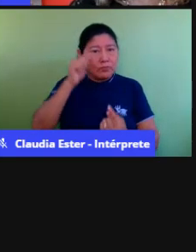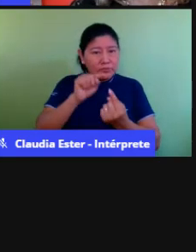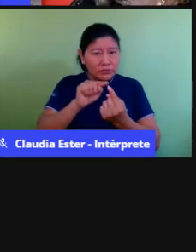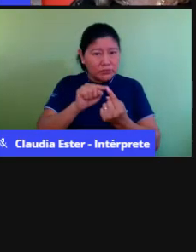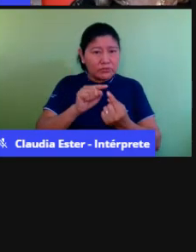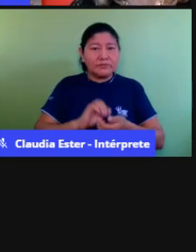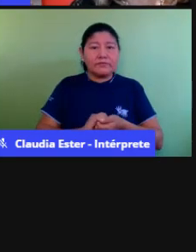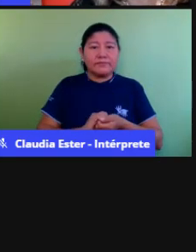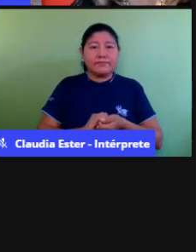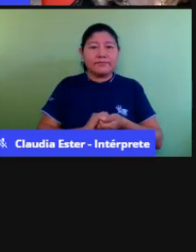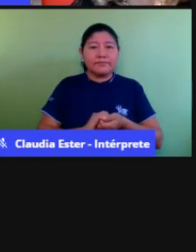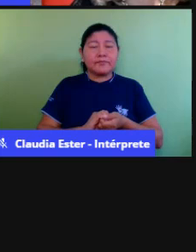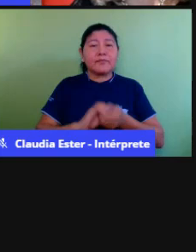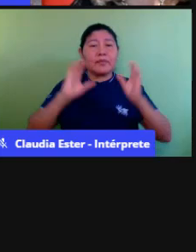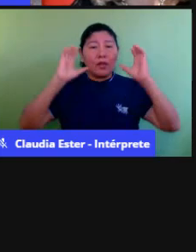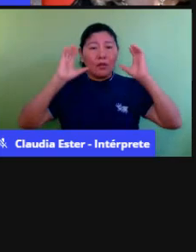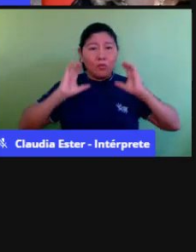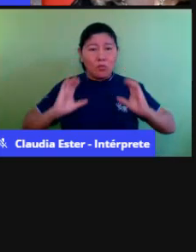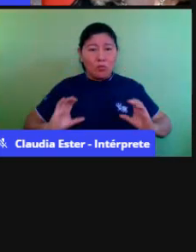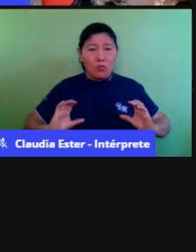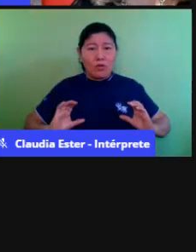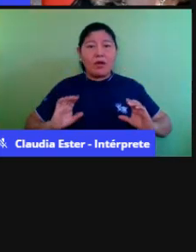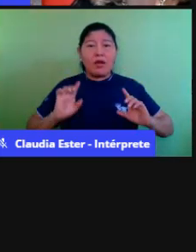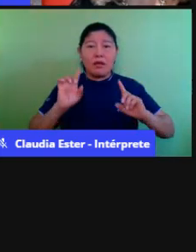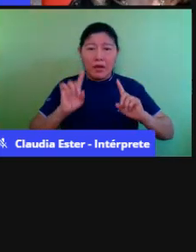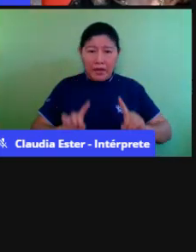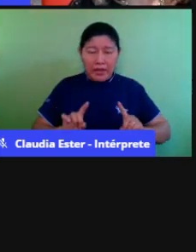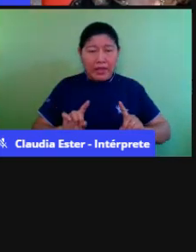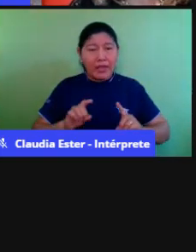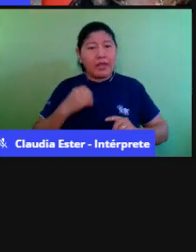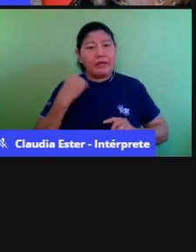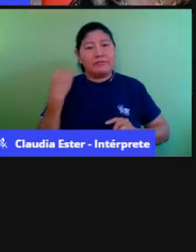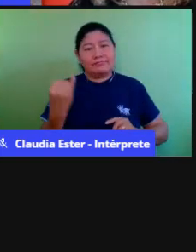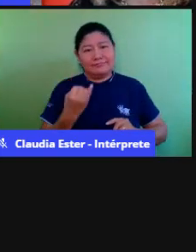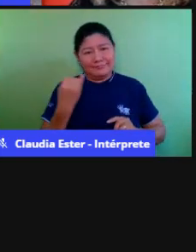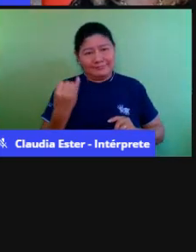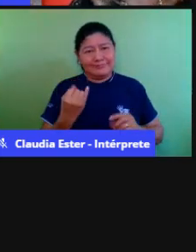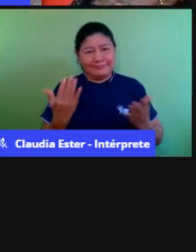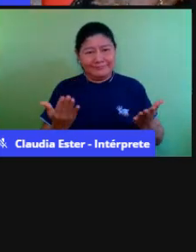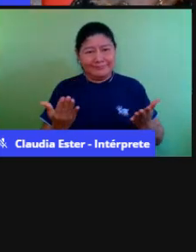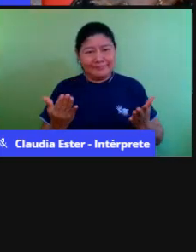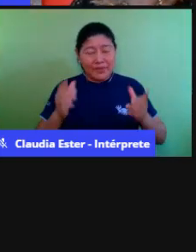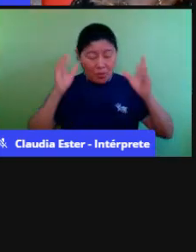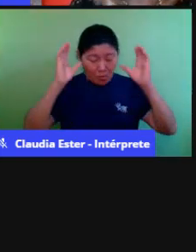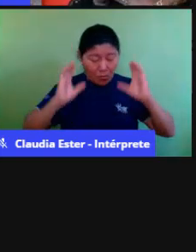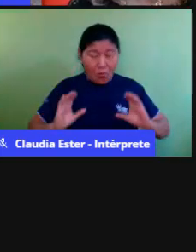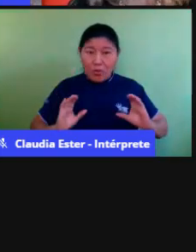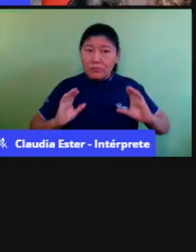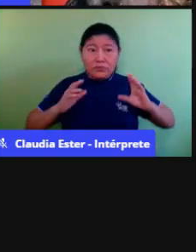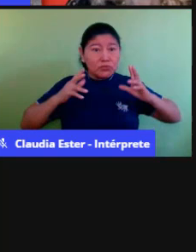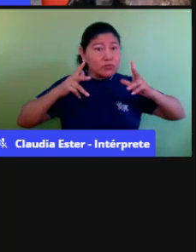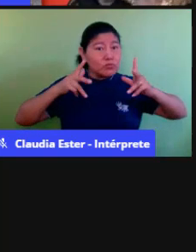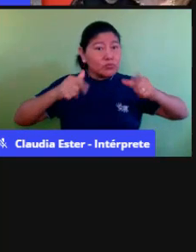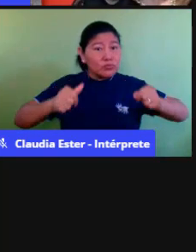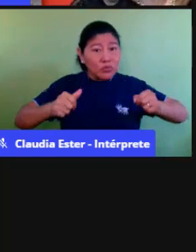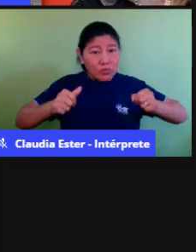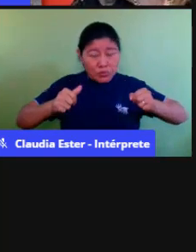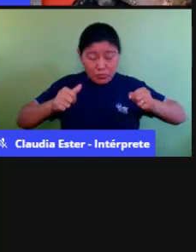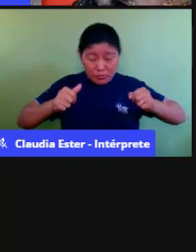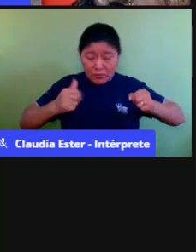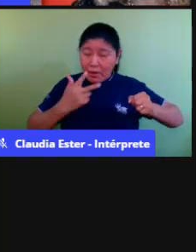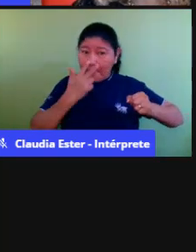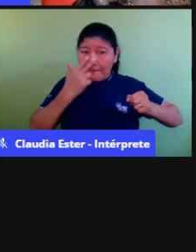O corpo é a ponta do lápis. Novamente, a Edith Derdick. O corpo inteiro está presente